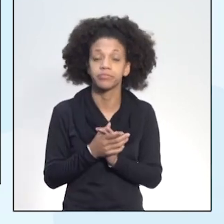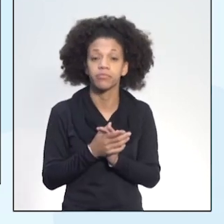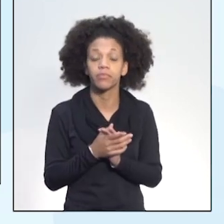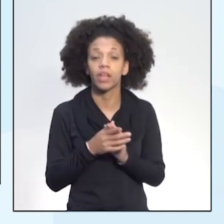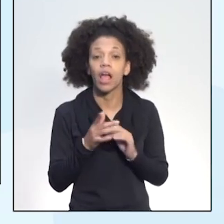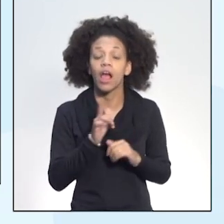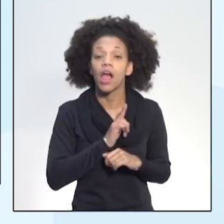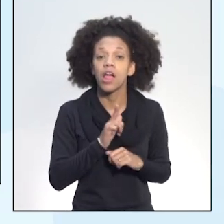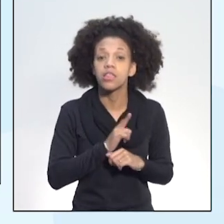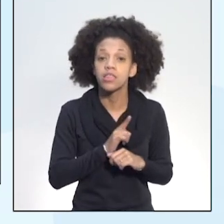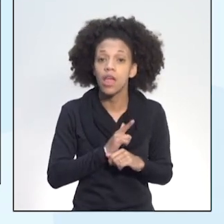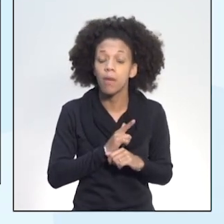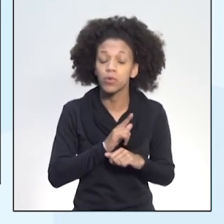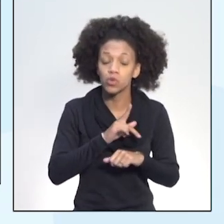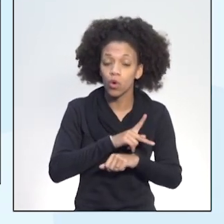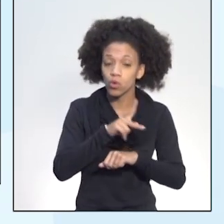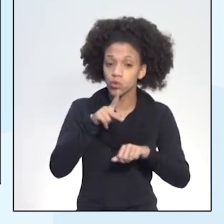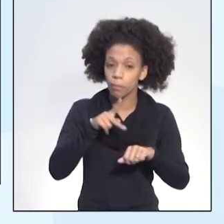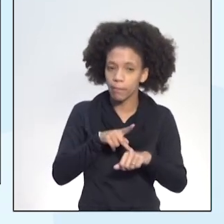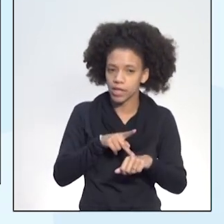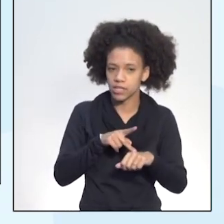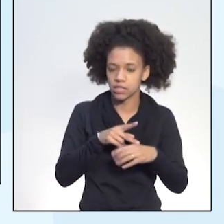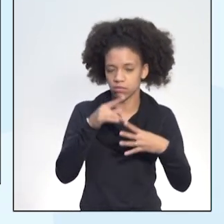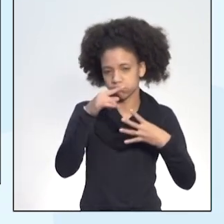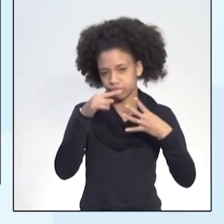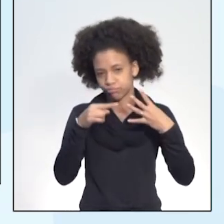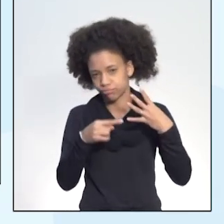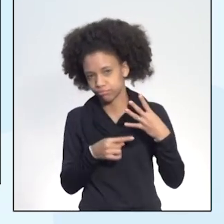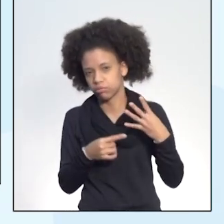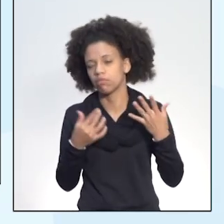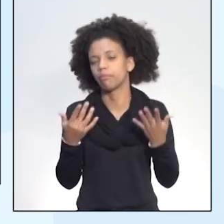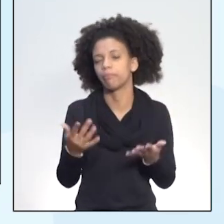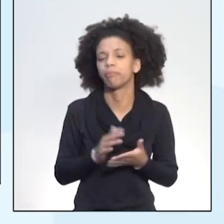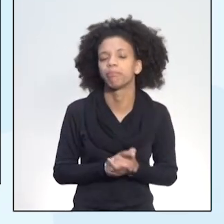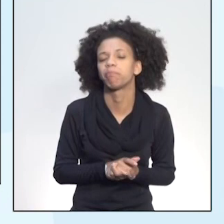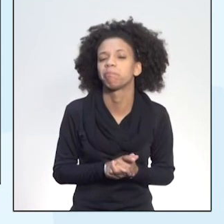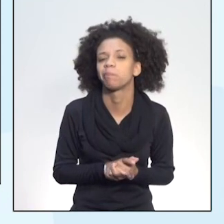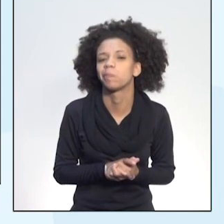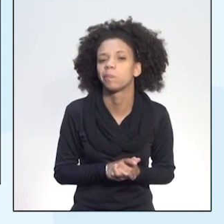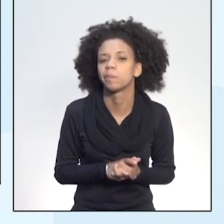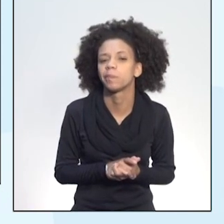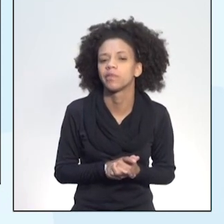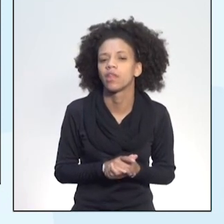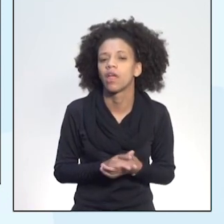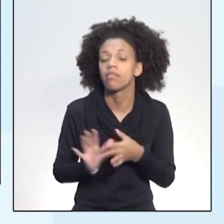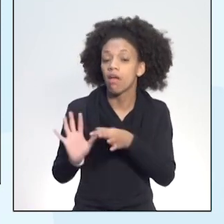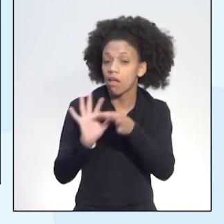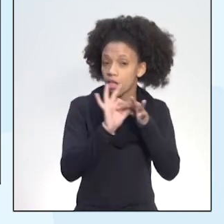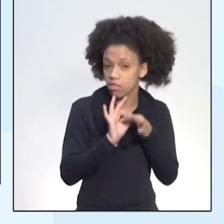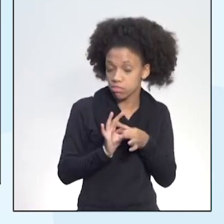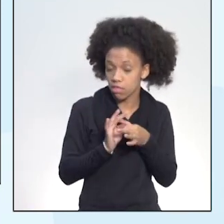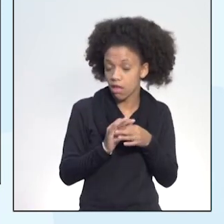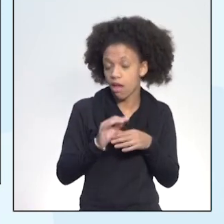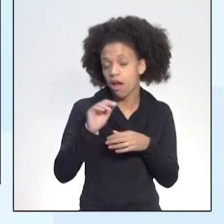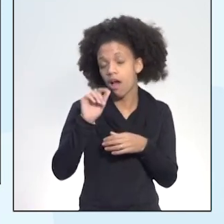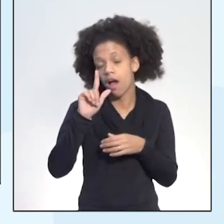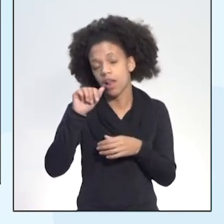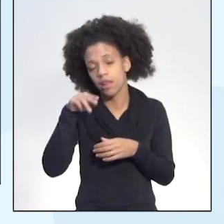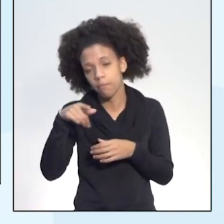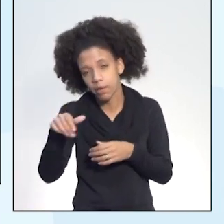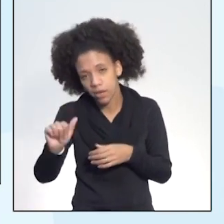temos aí os países da Entente, ok? Da Tríplice Aliança, Alemanha,